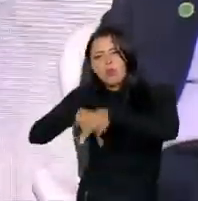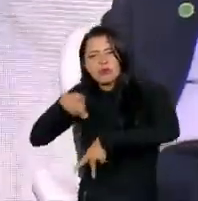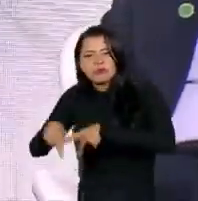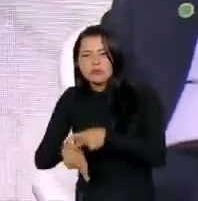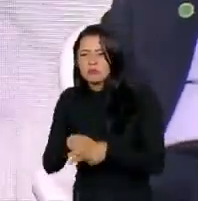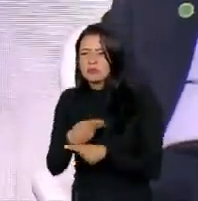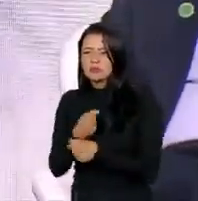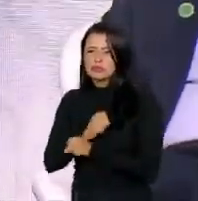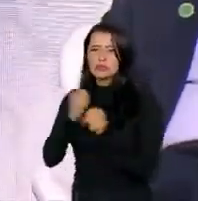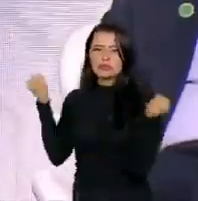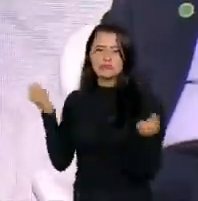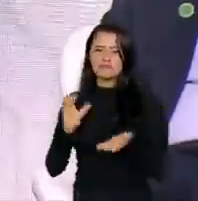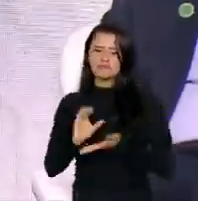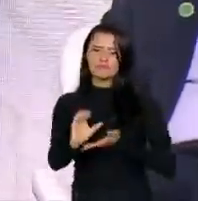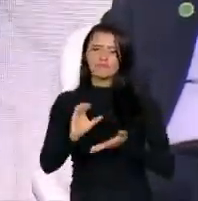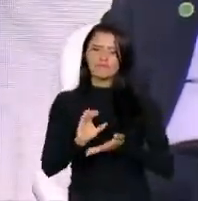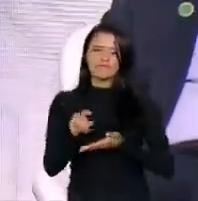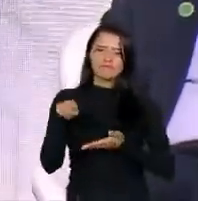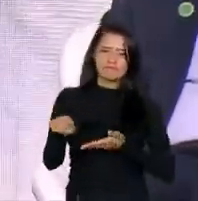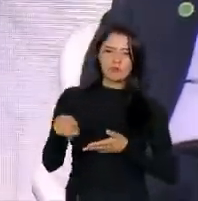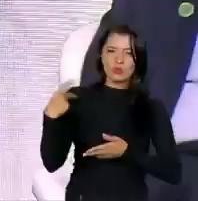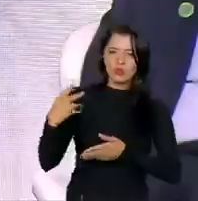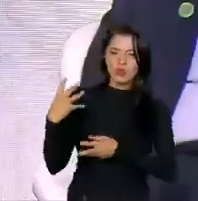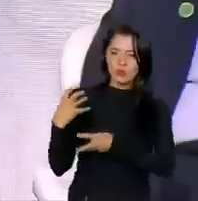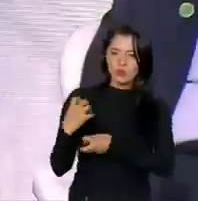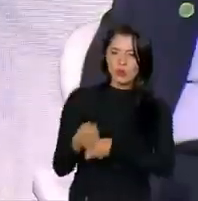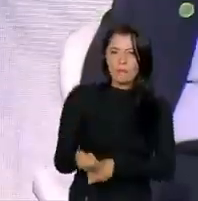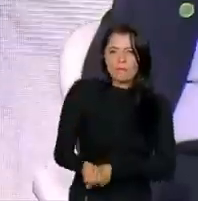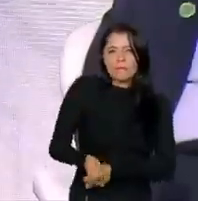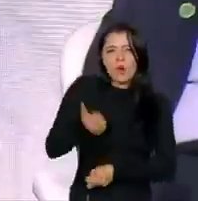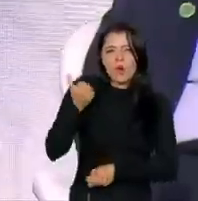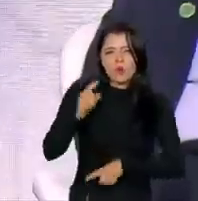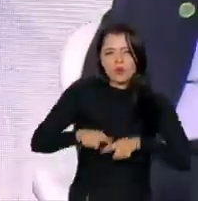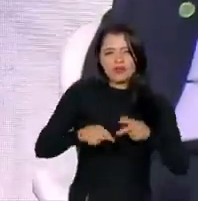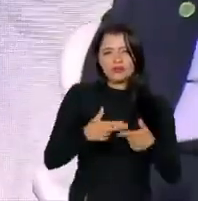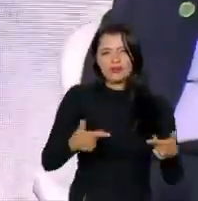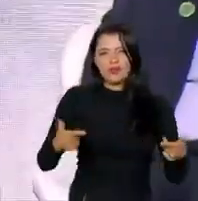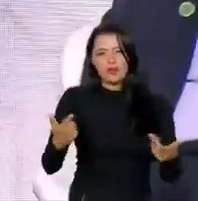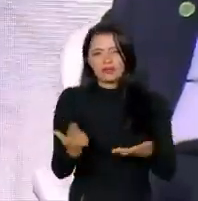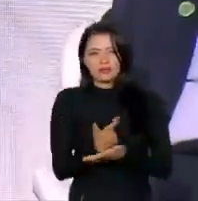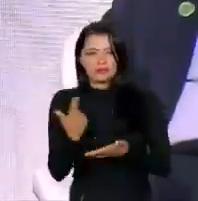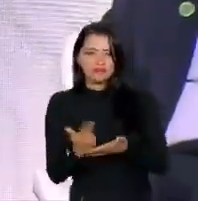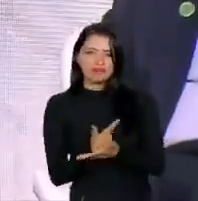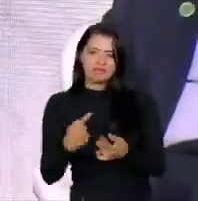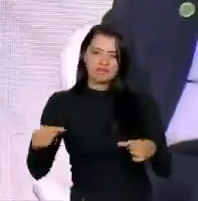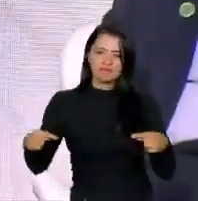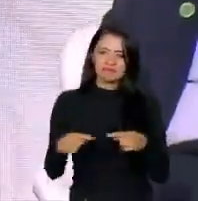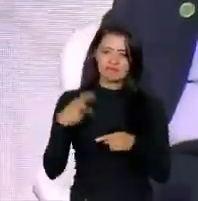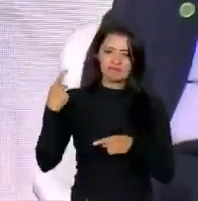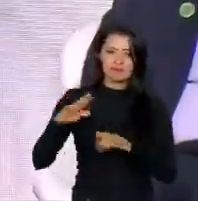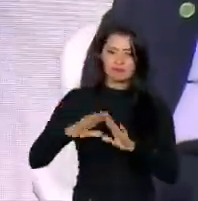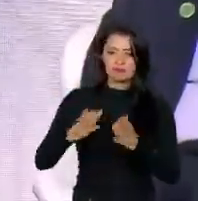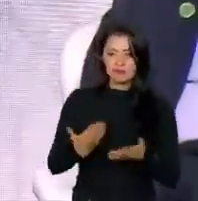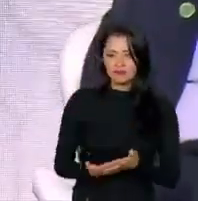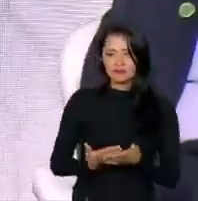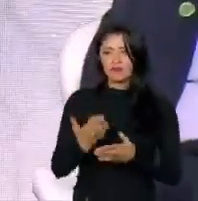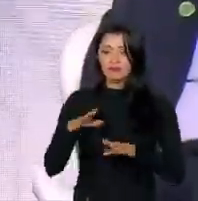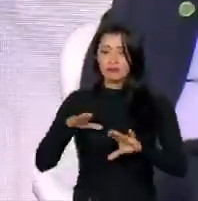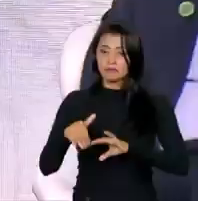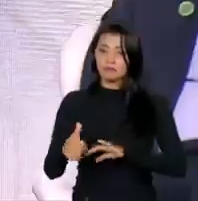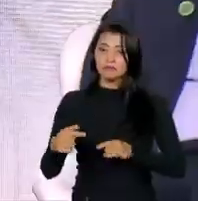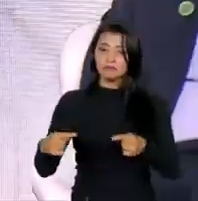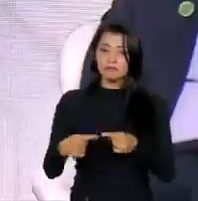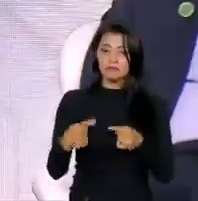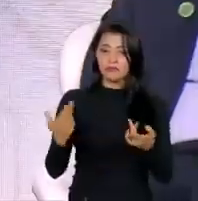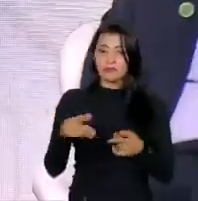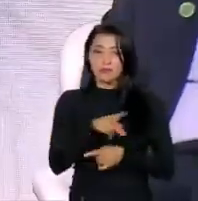teria condições de investir lá do seu orçamento um material didático que converse com a rede dele, uma formação que tenha a